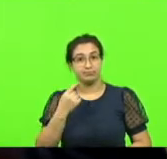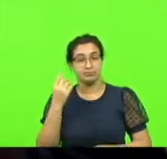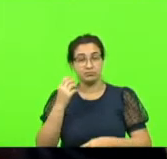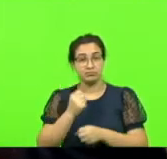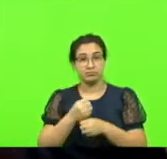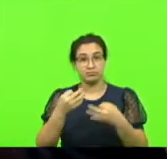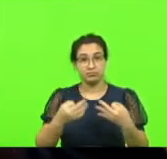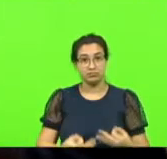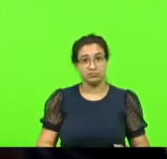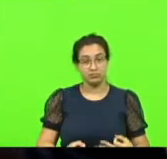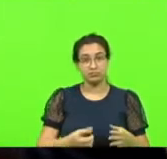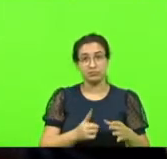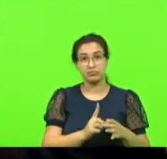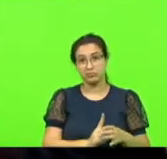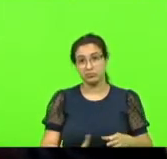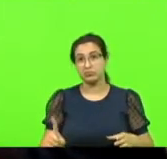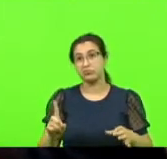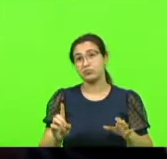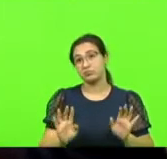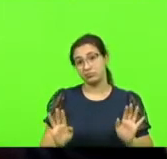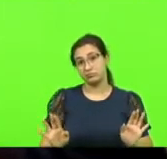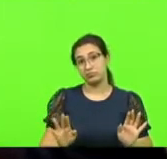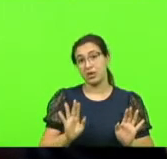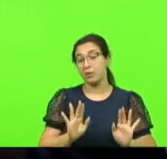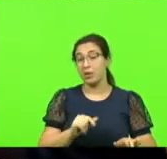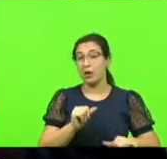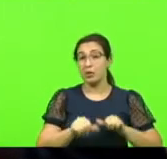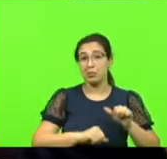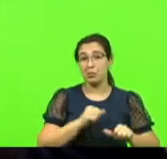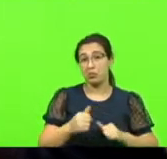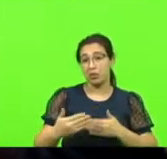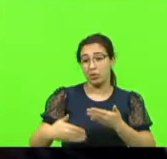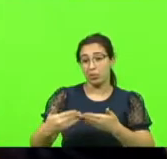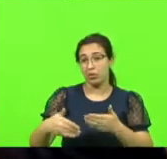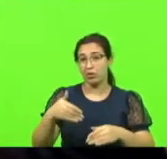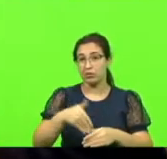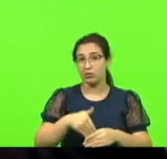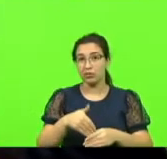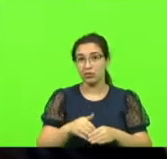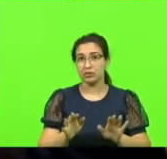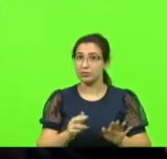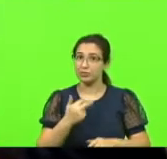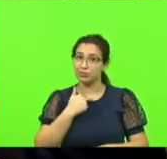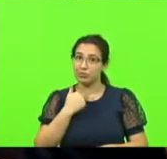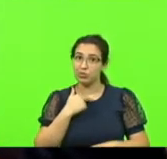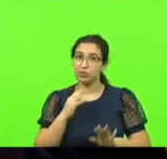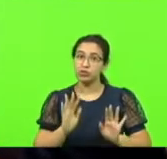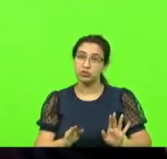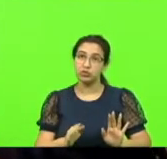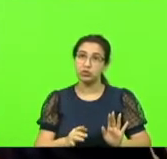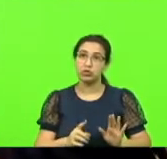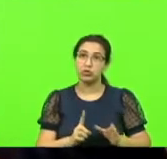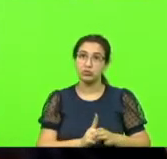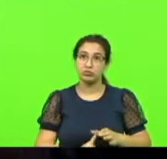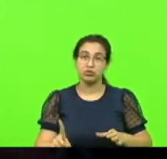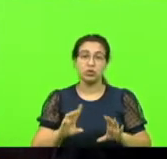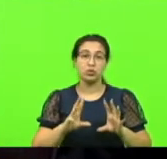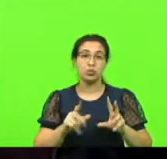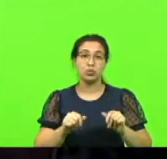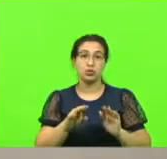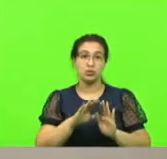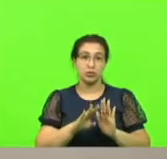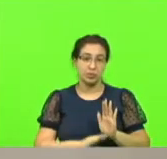retirada por falta de quórum. Agora, nós mudarmos ela em fase de votação, não teria como. Então, eu estou retirando todas as matérias